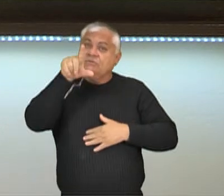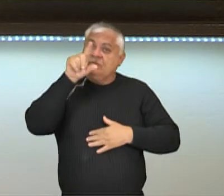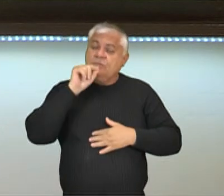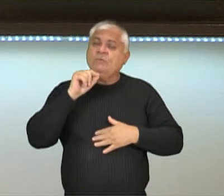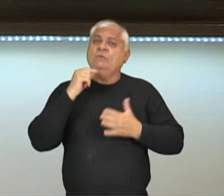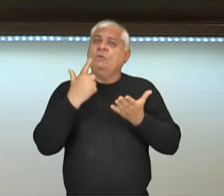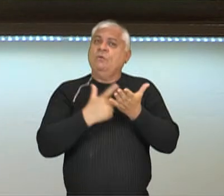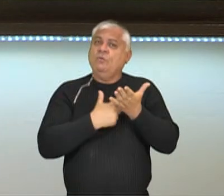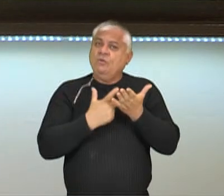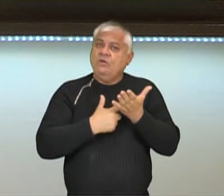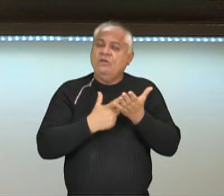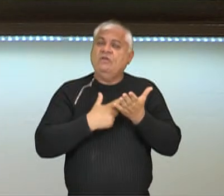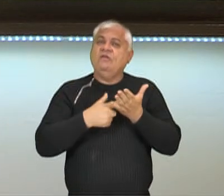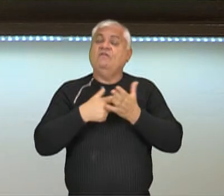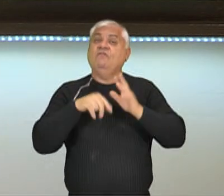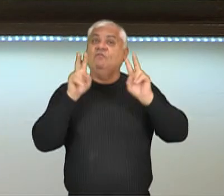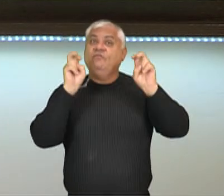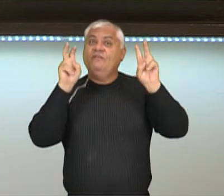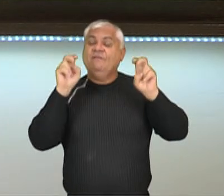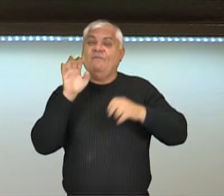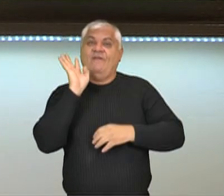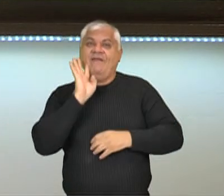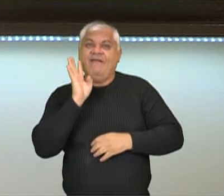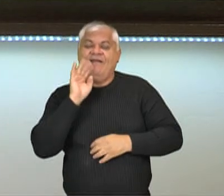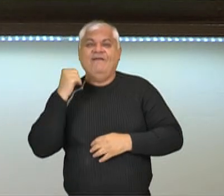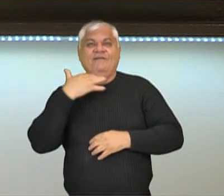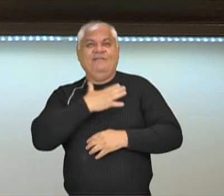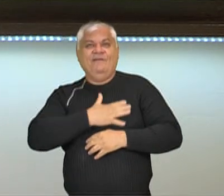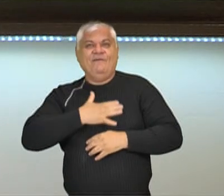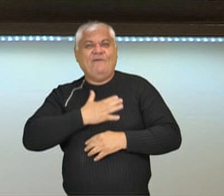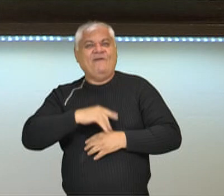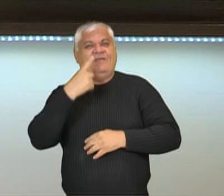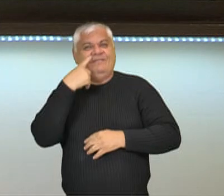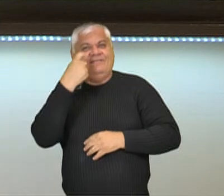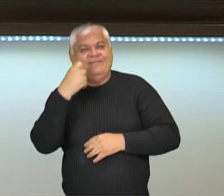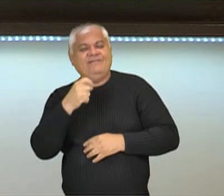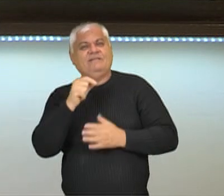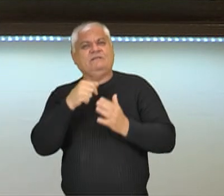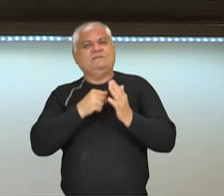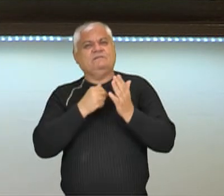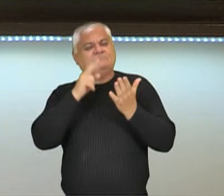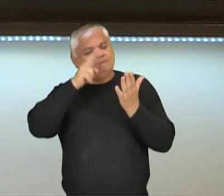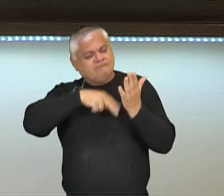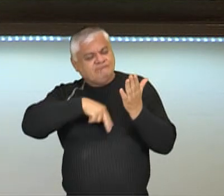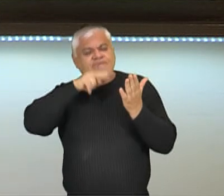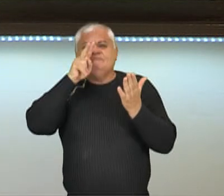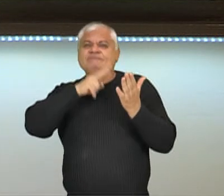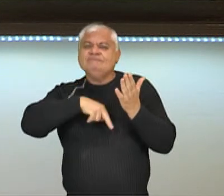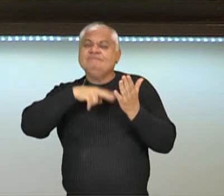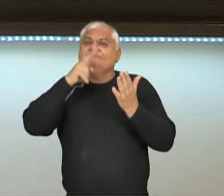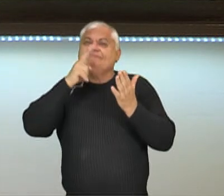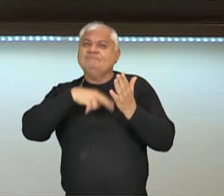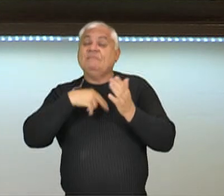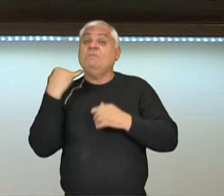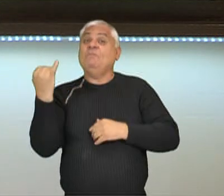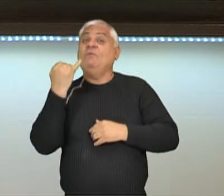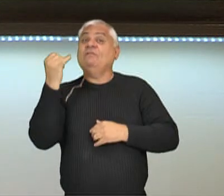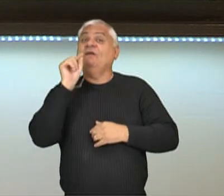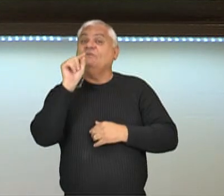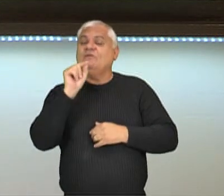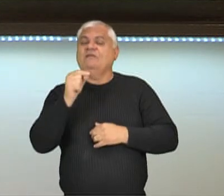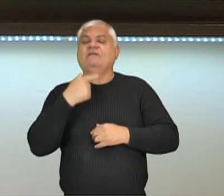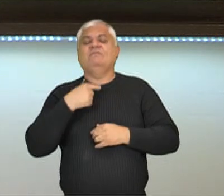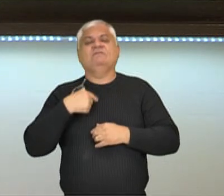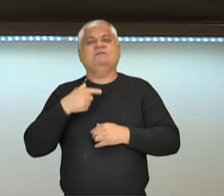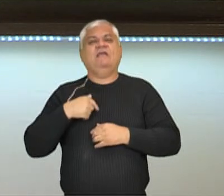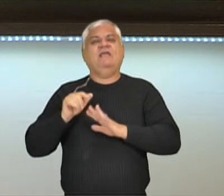livro que seja um assunto que você goste, que você esteja interessado e comece a fazer a leitura dele. O importante é você